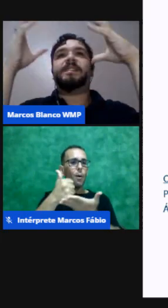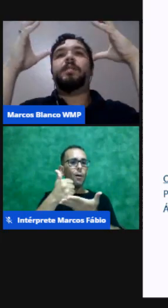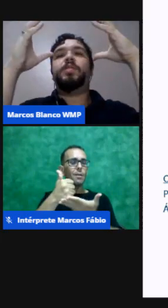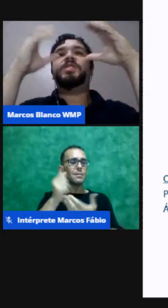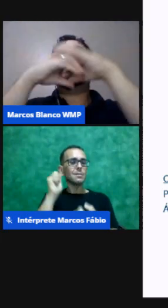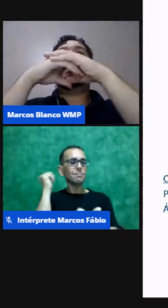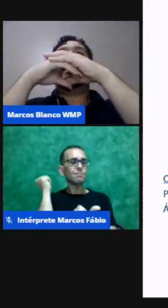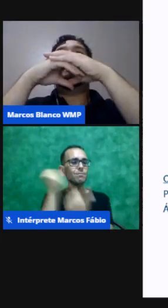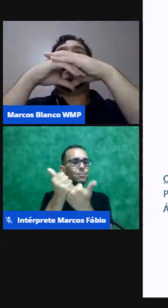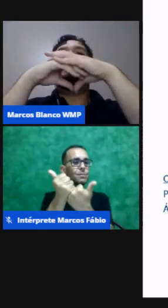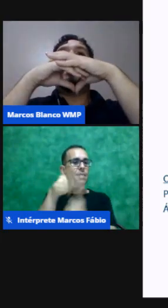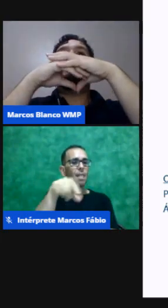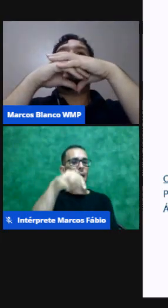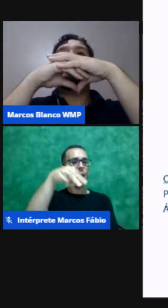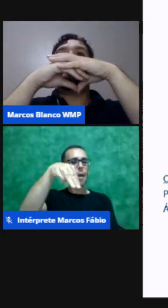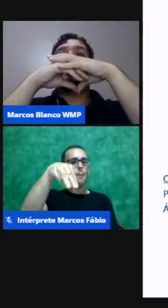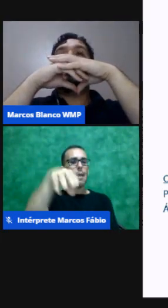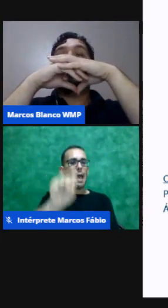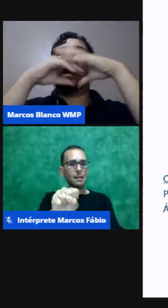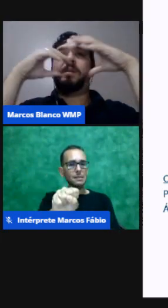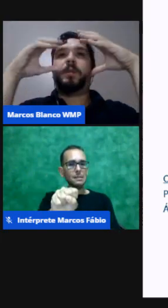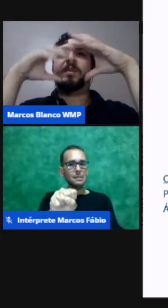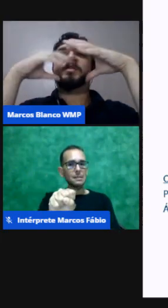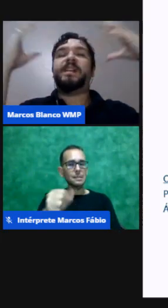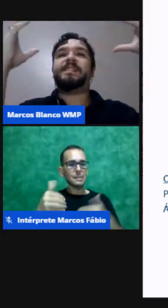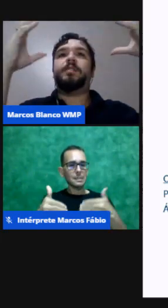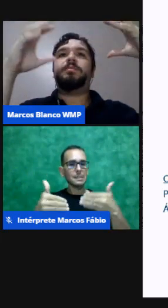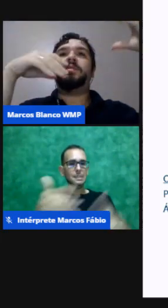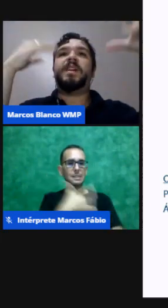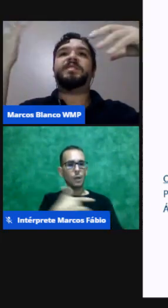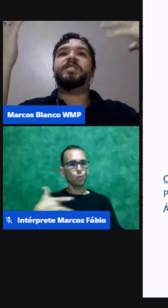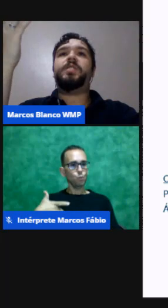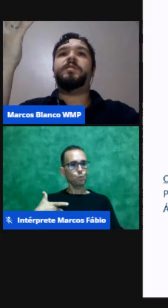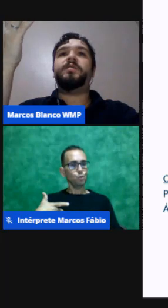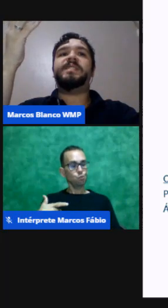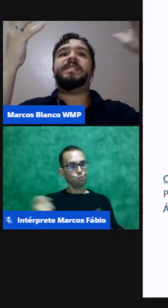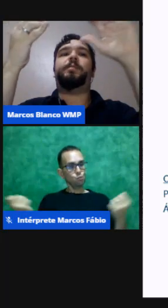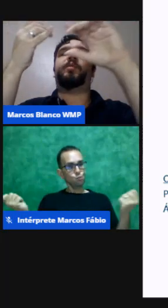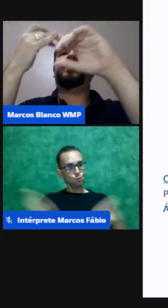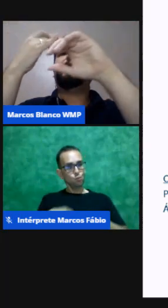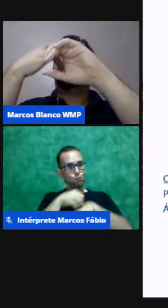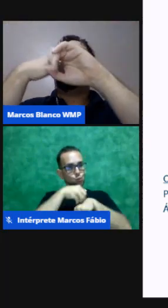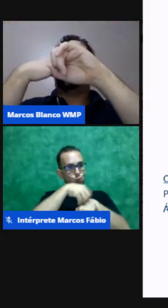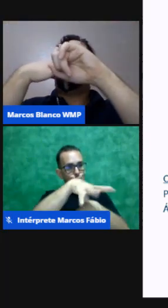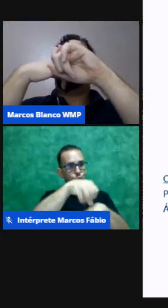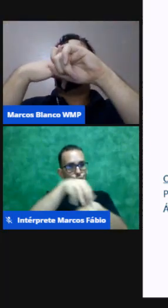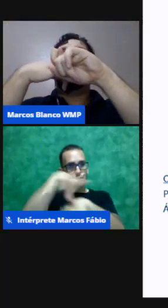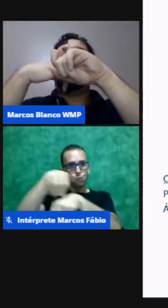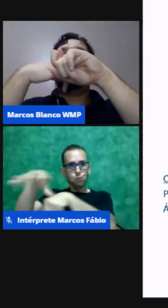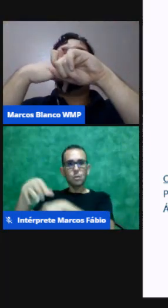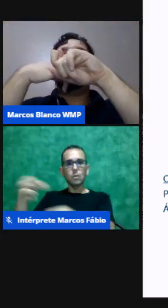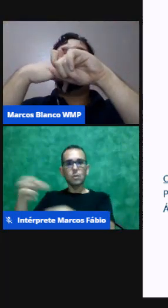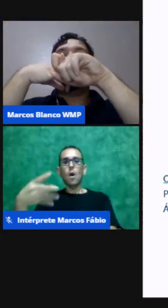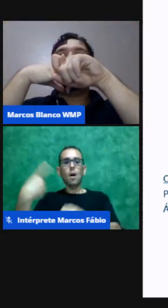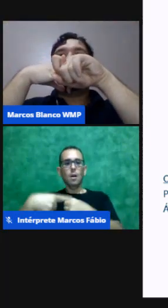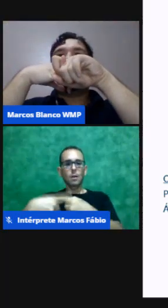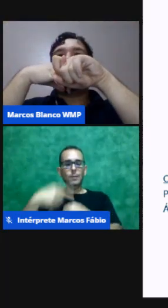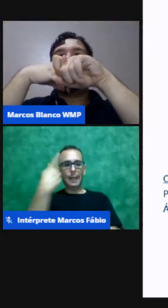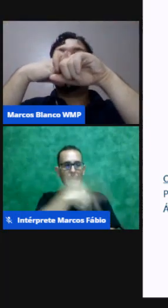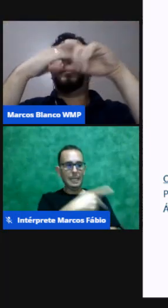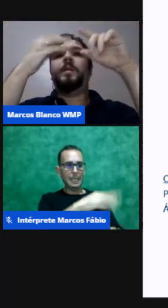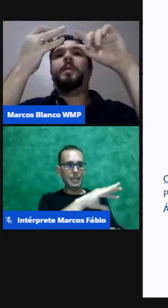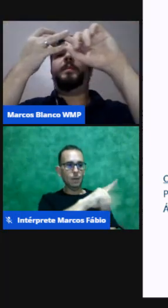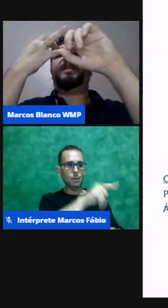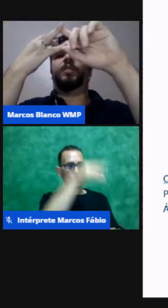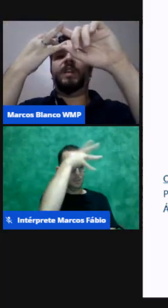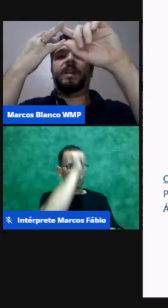do Ministério da Saúde e faz parte para uma expansão em mais 3 novos municípios. Campo Grande, Mato